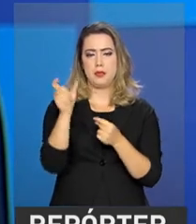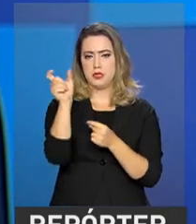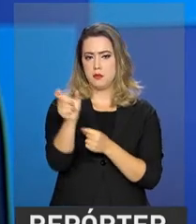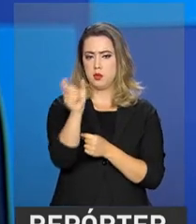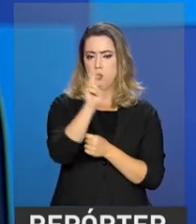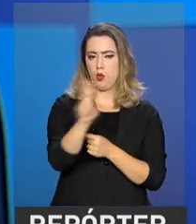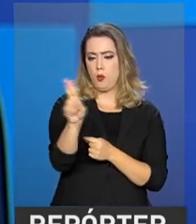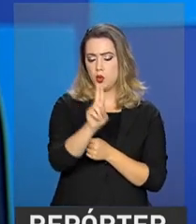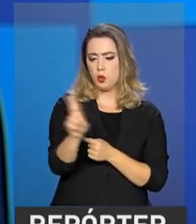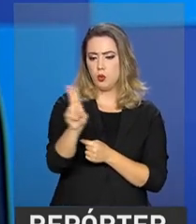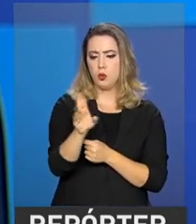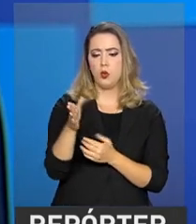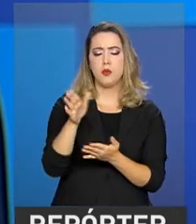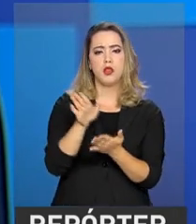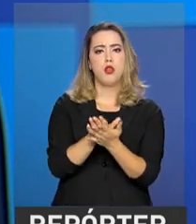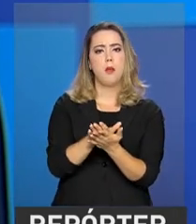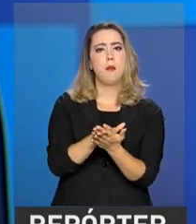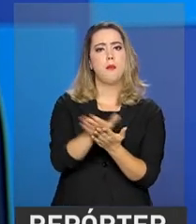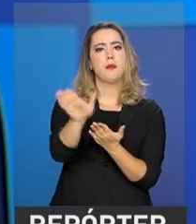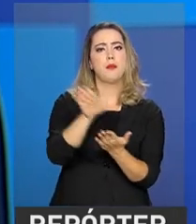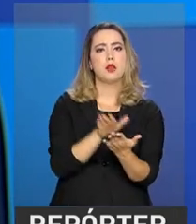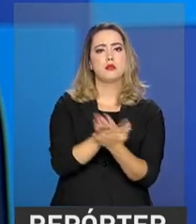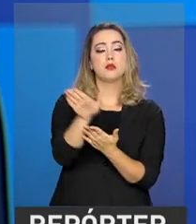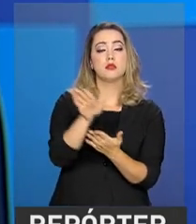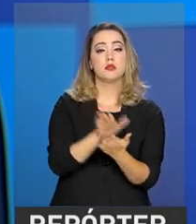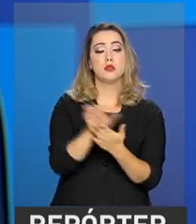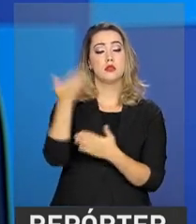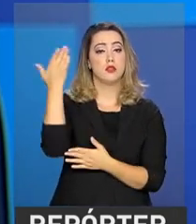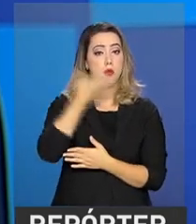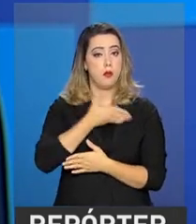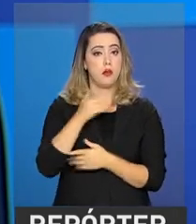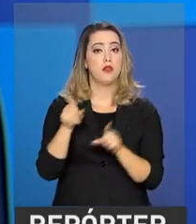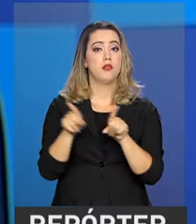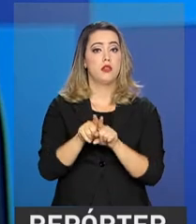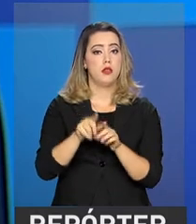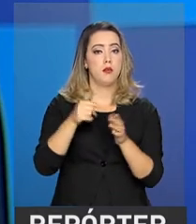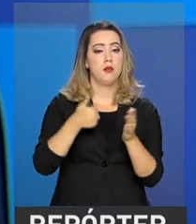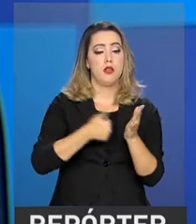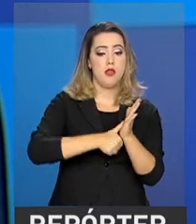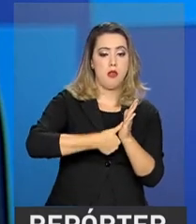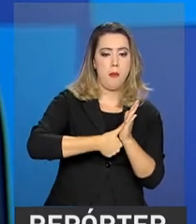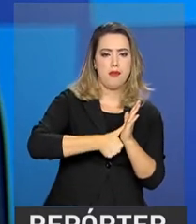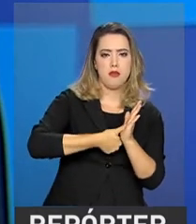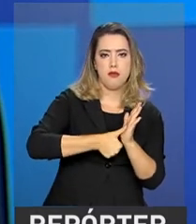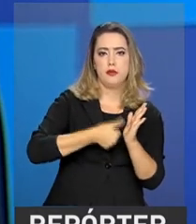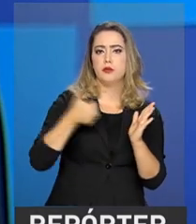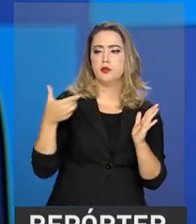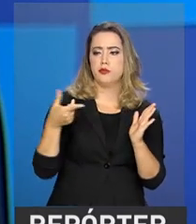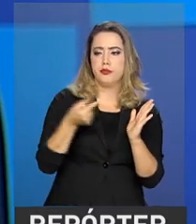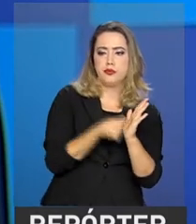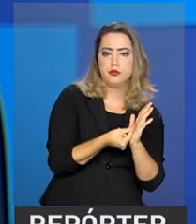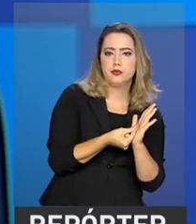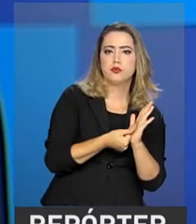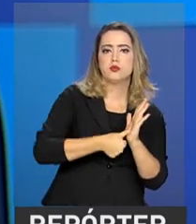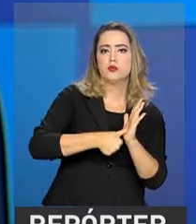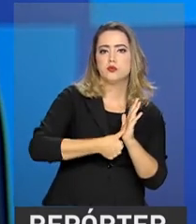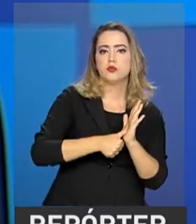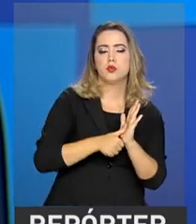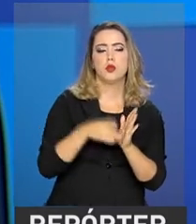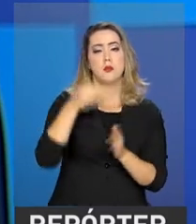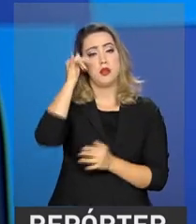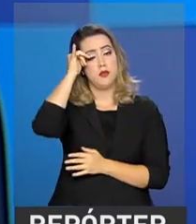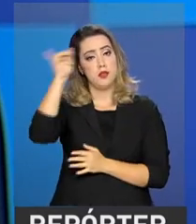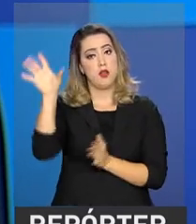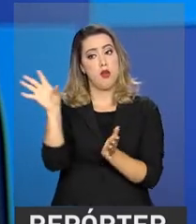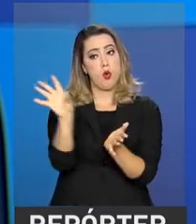prova seguimos a identificação biométrica ambas as providências elas combatem